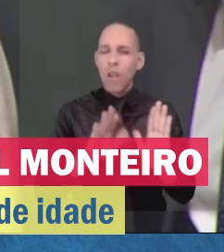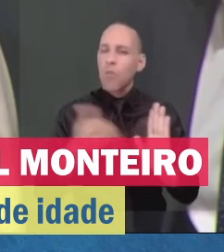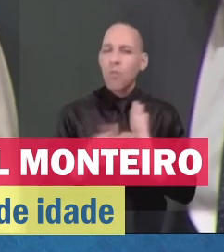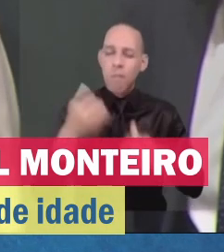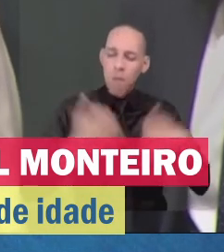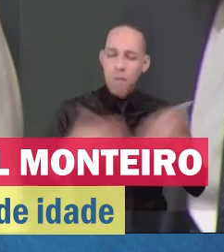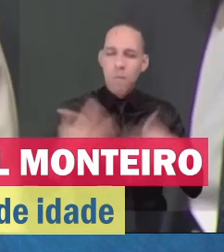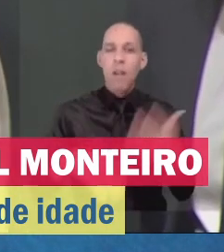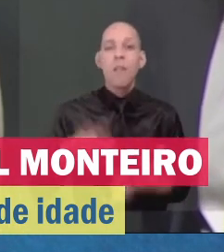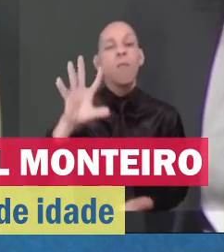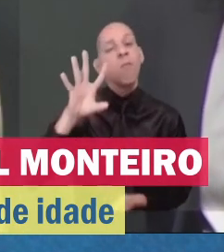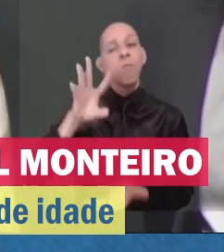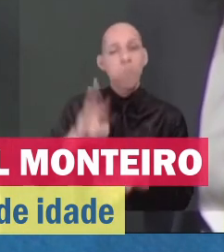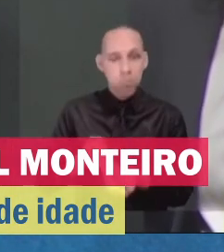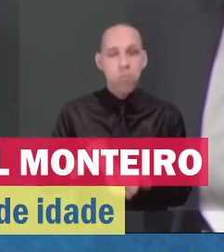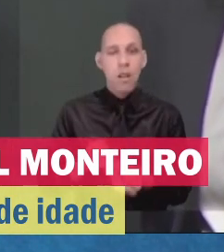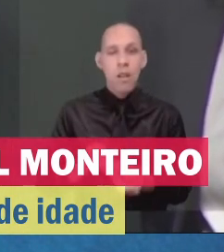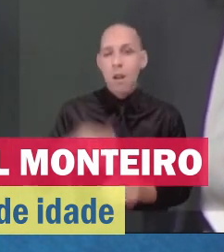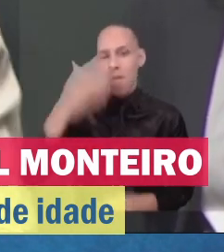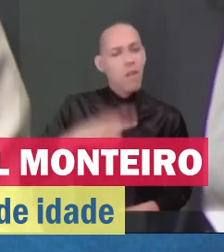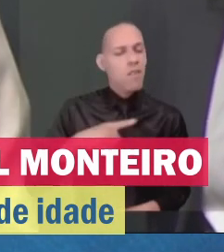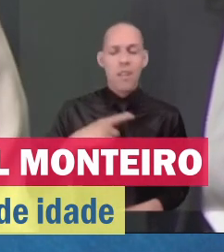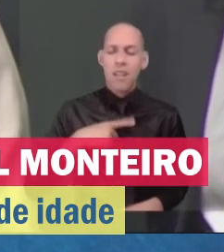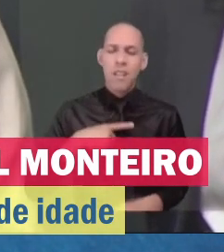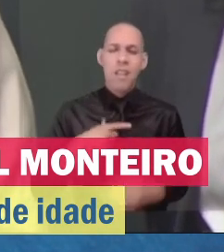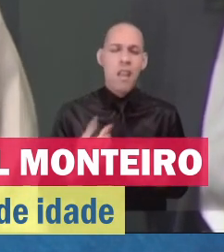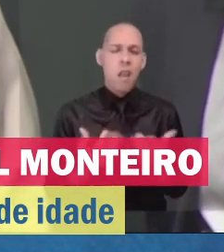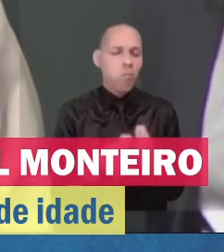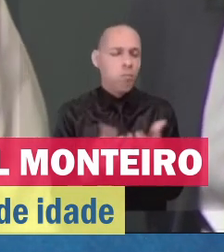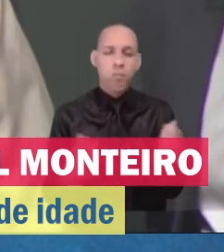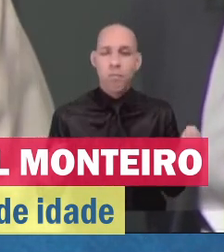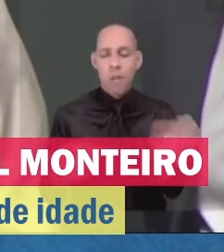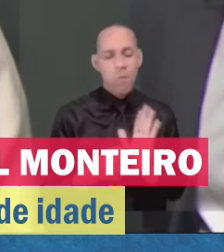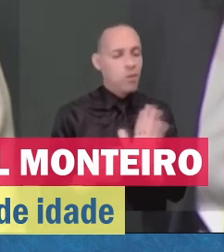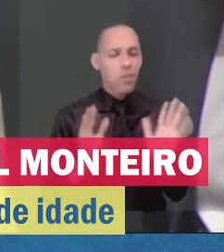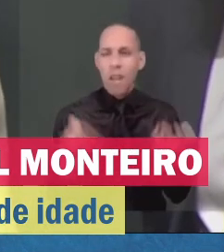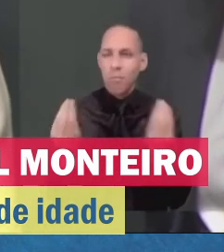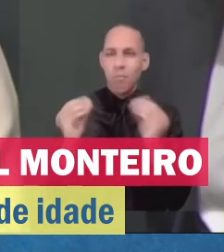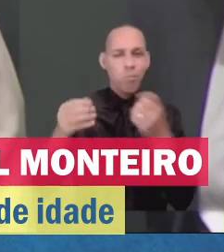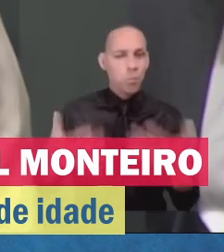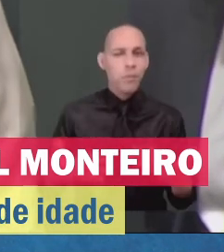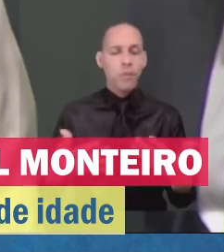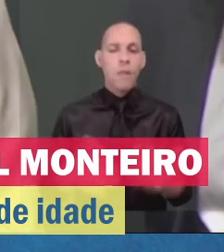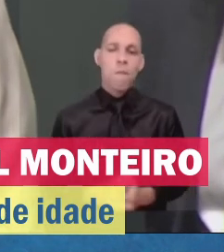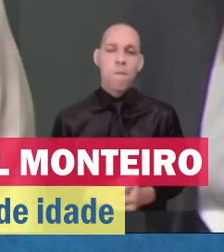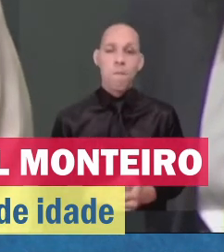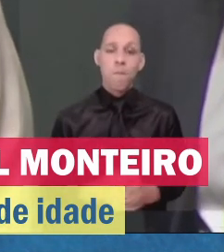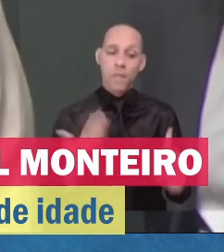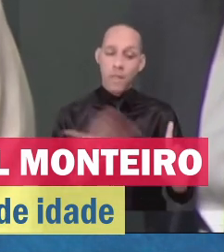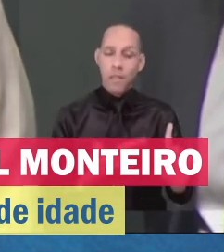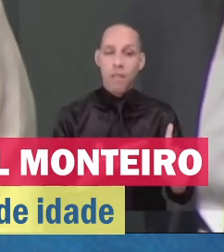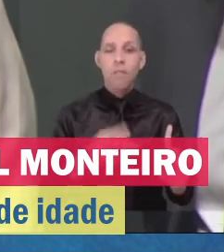restou fartamente demonstrado, está tudo isso publicado, que o vereador Gabriel